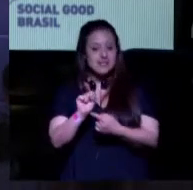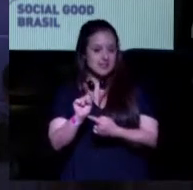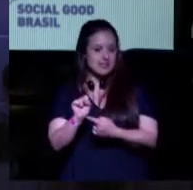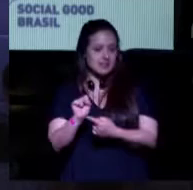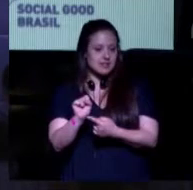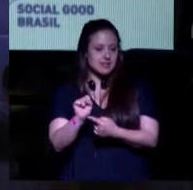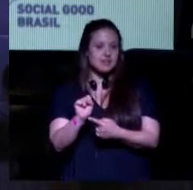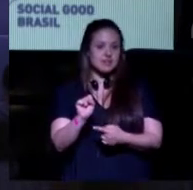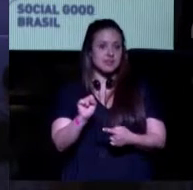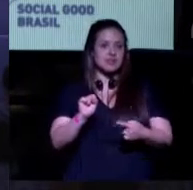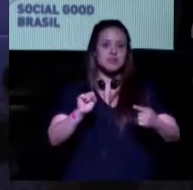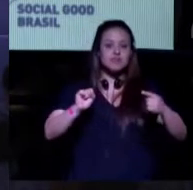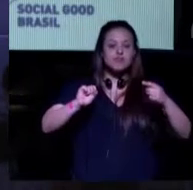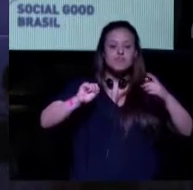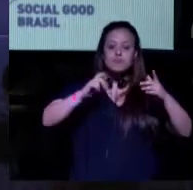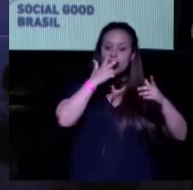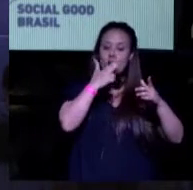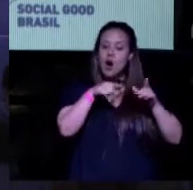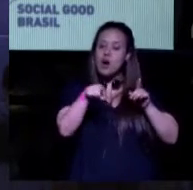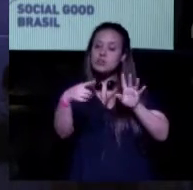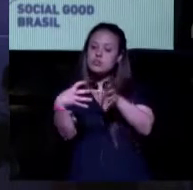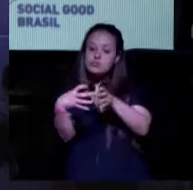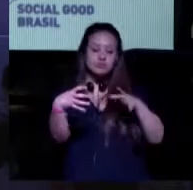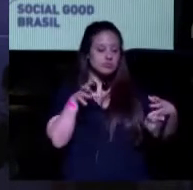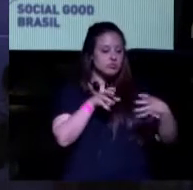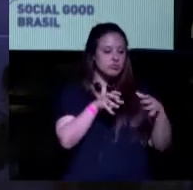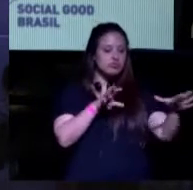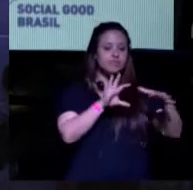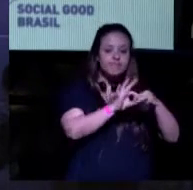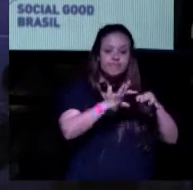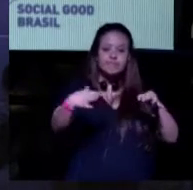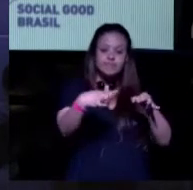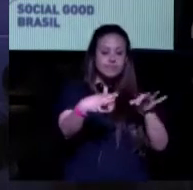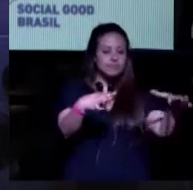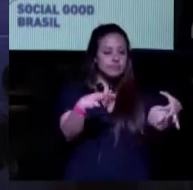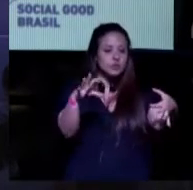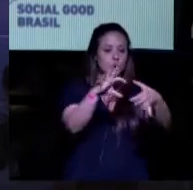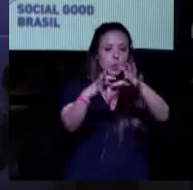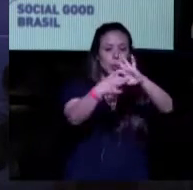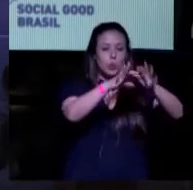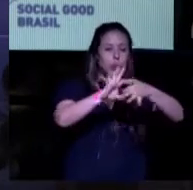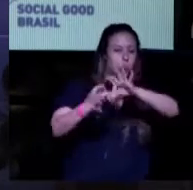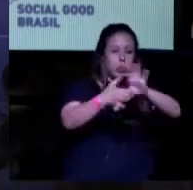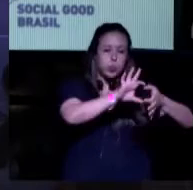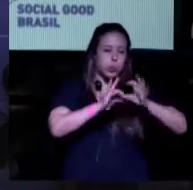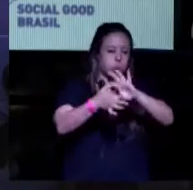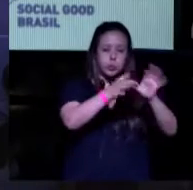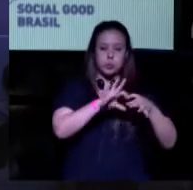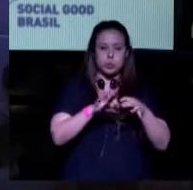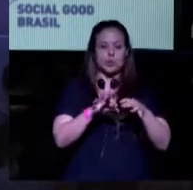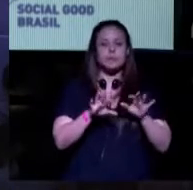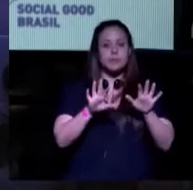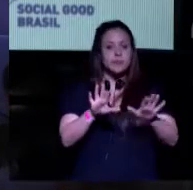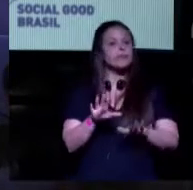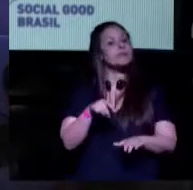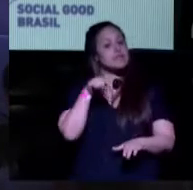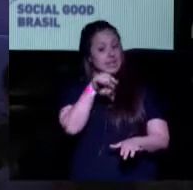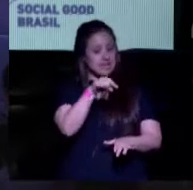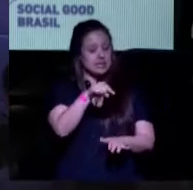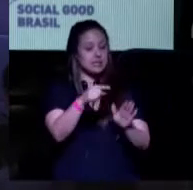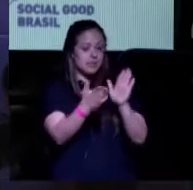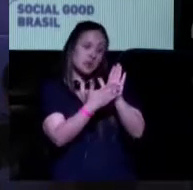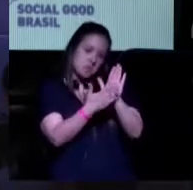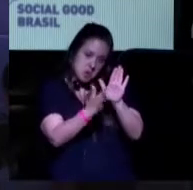apoiados na multidão e dentro dessa proposta a gente vê que existe aí uma nova classe de organizações